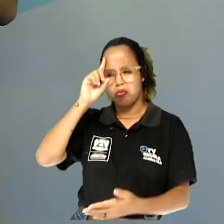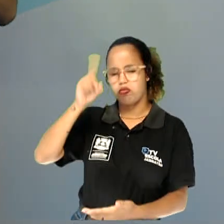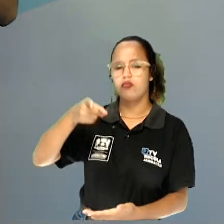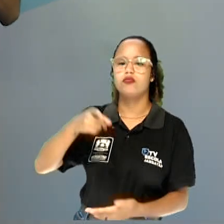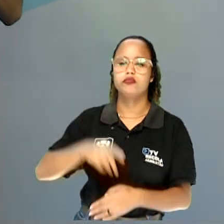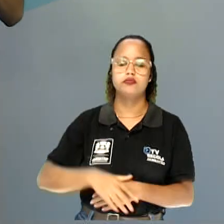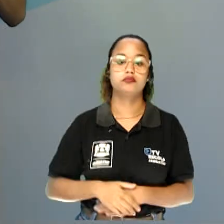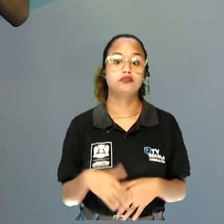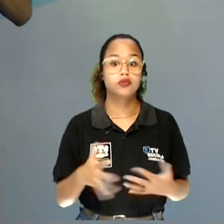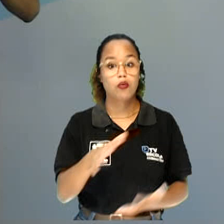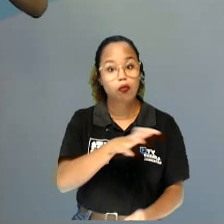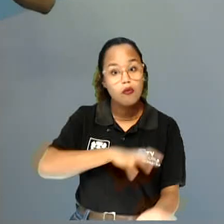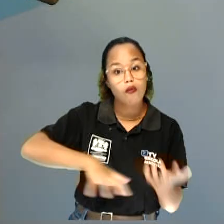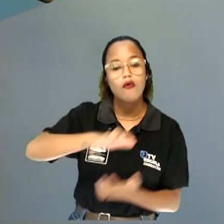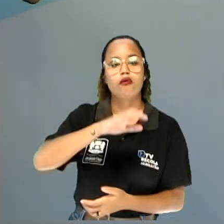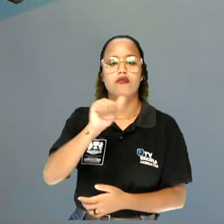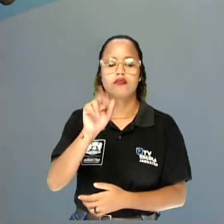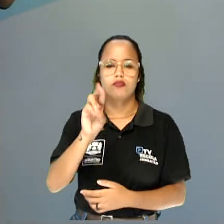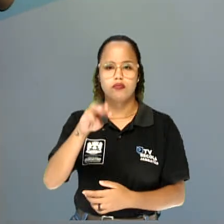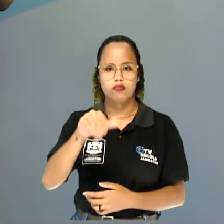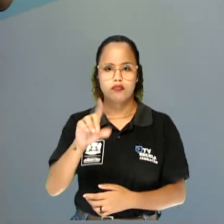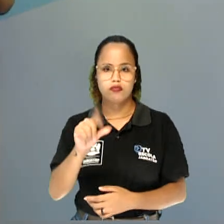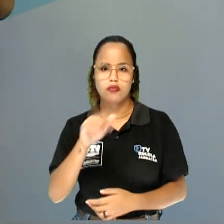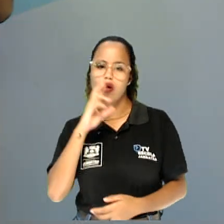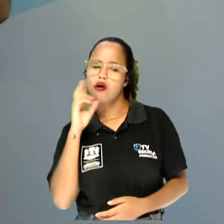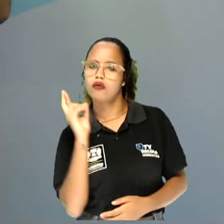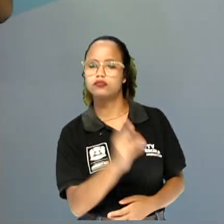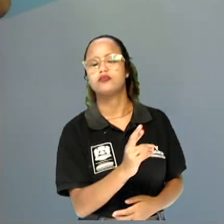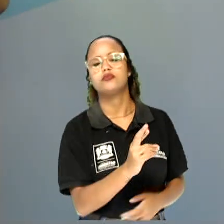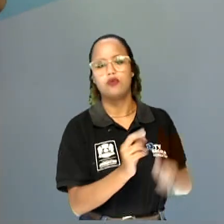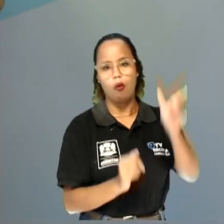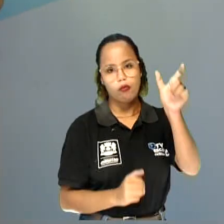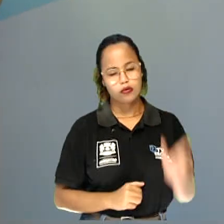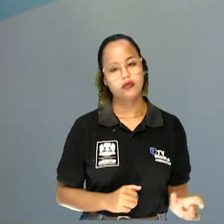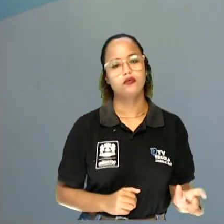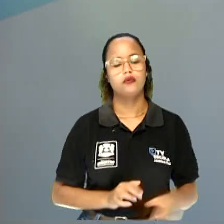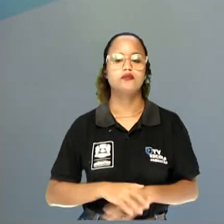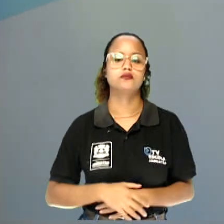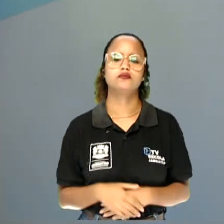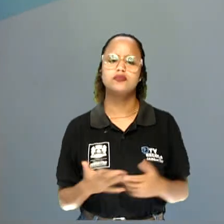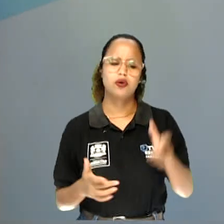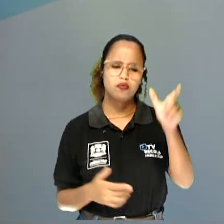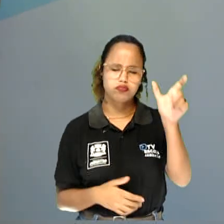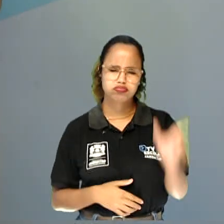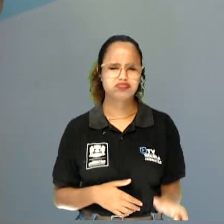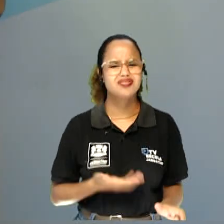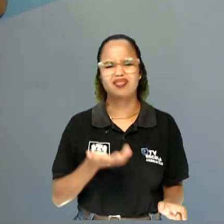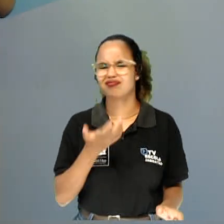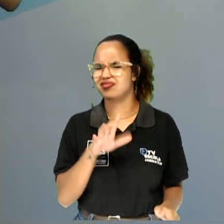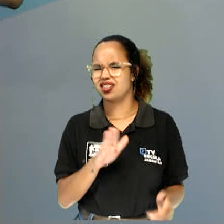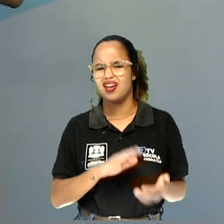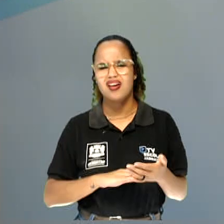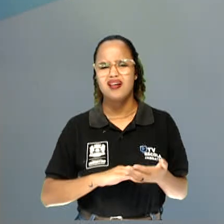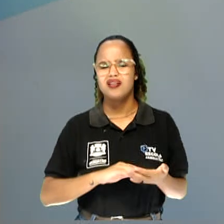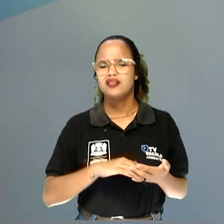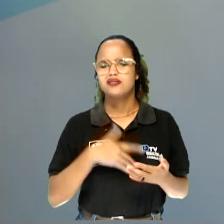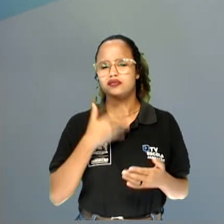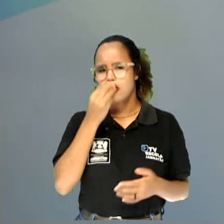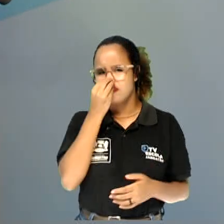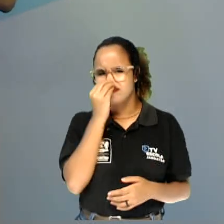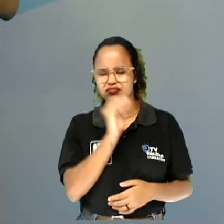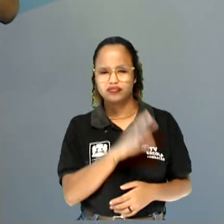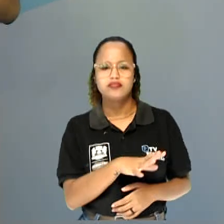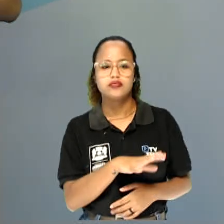Então, a revolta da Armada vem em resposta a esse autoritarismo de Deodoro. Então, Deodoro vai renunciar em 1891. E quem vai subir